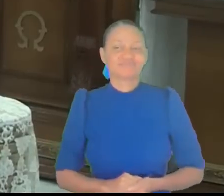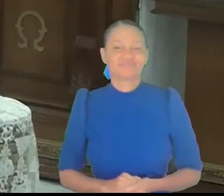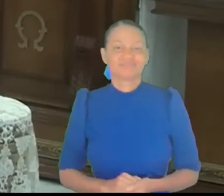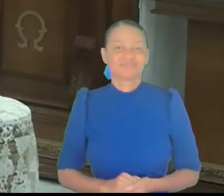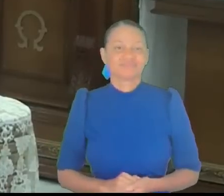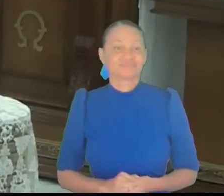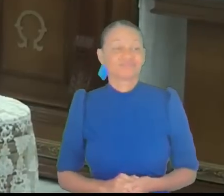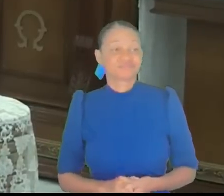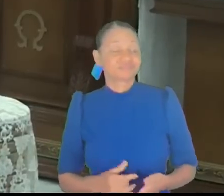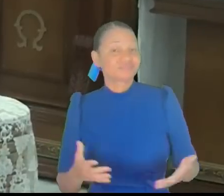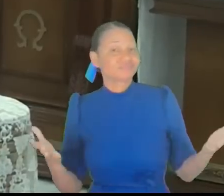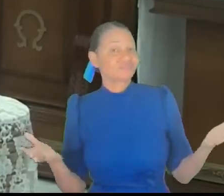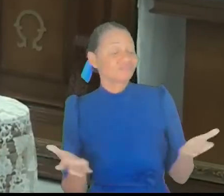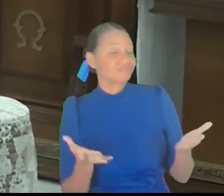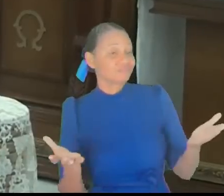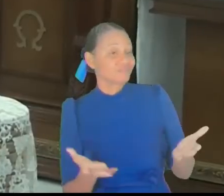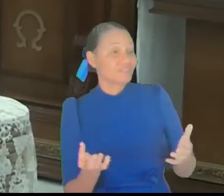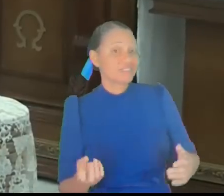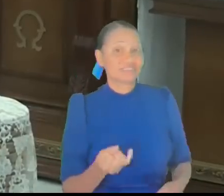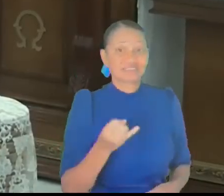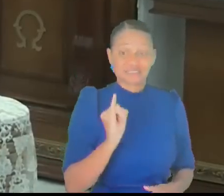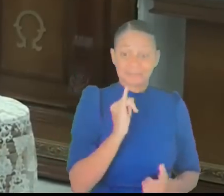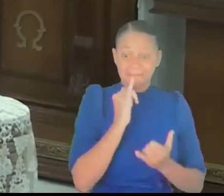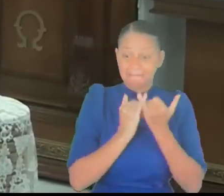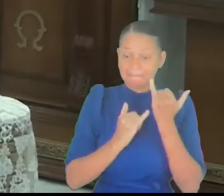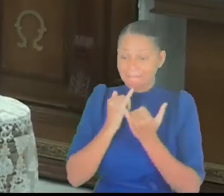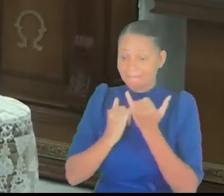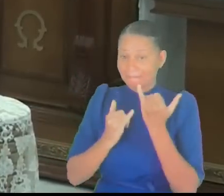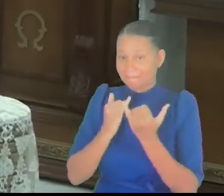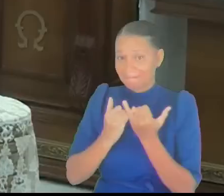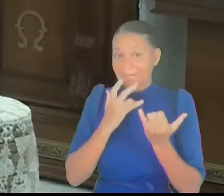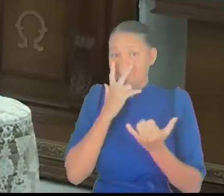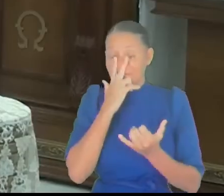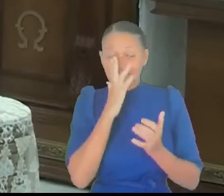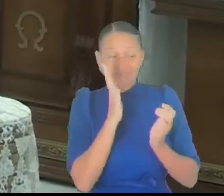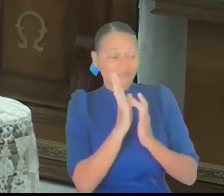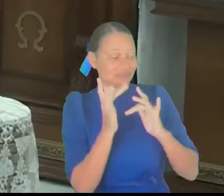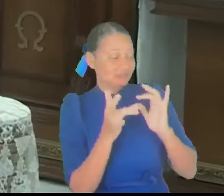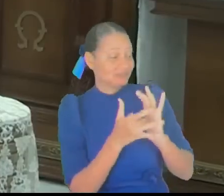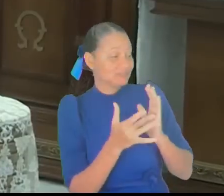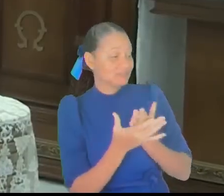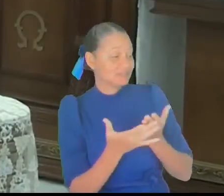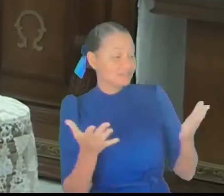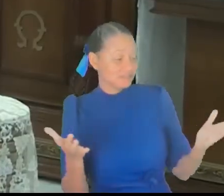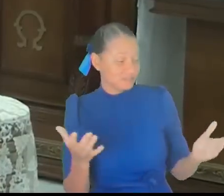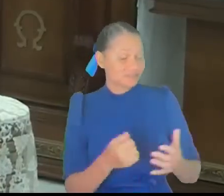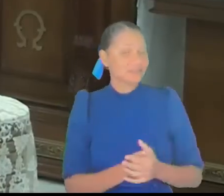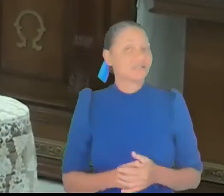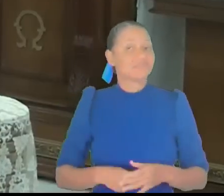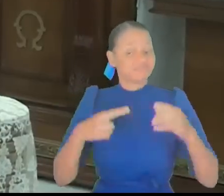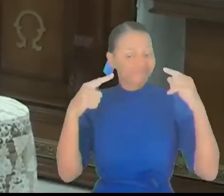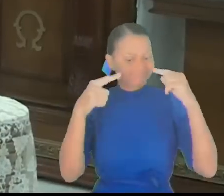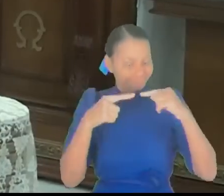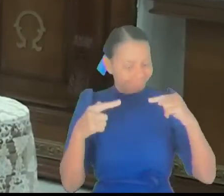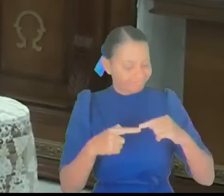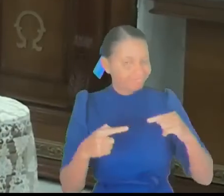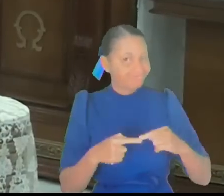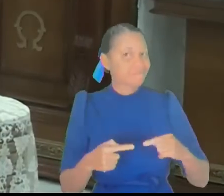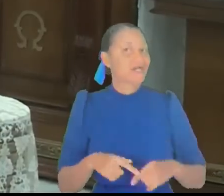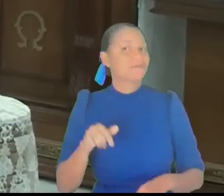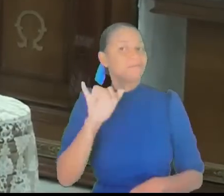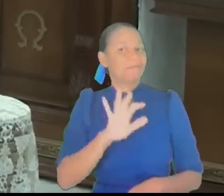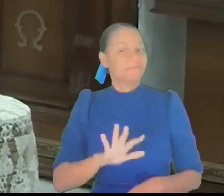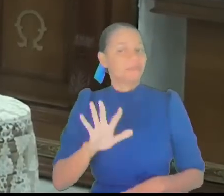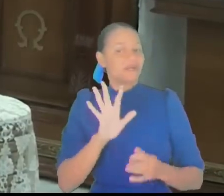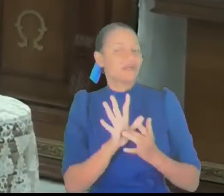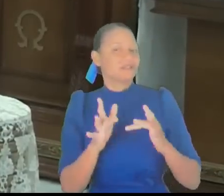Agora, se você ficar parecido com Jesus, se você ficar conforme a imagem de Jesus,